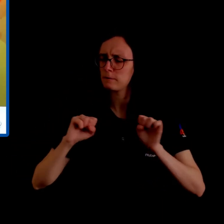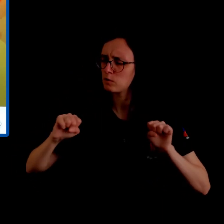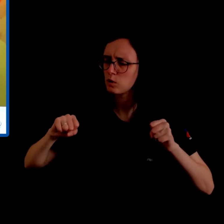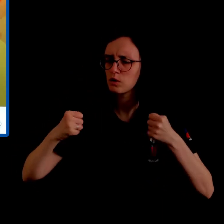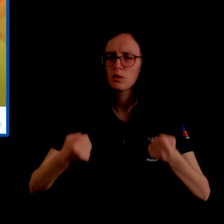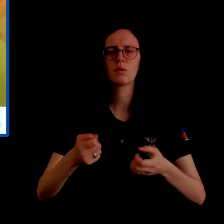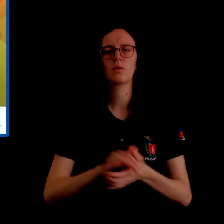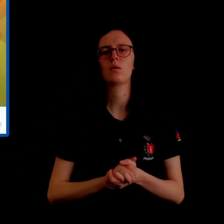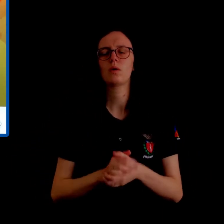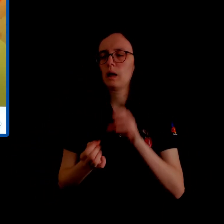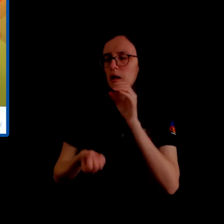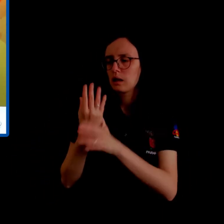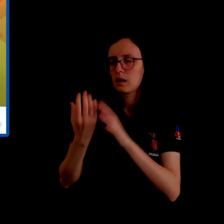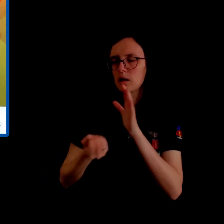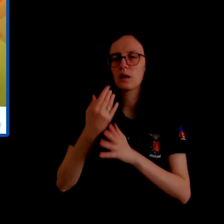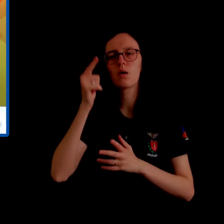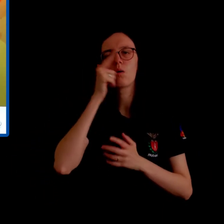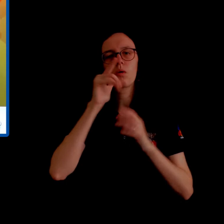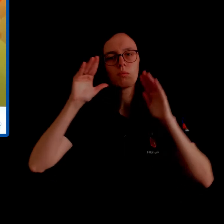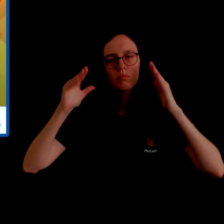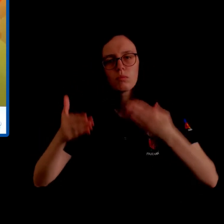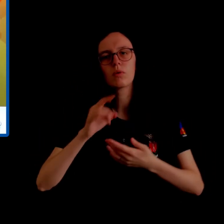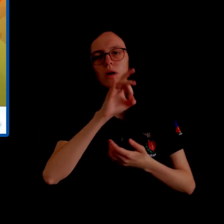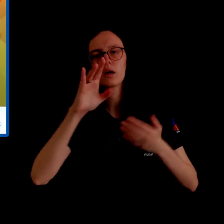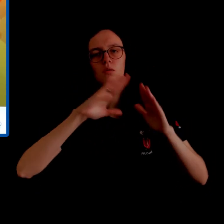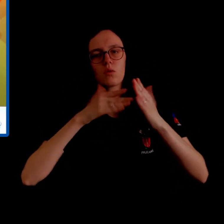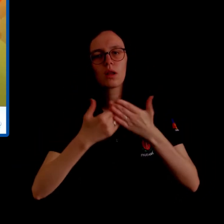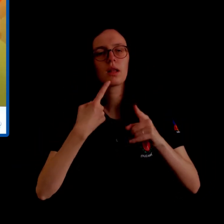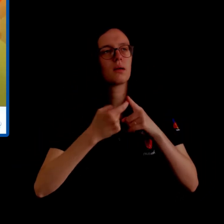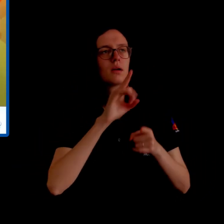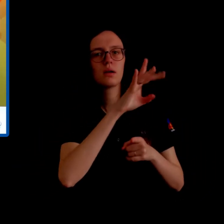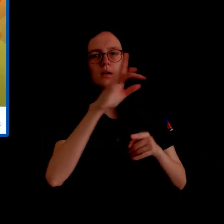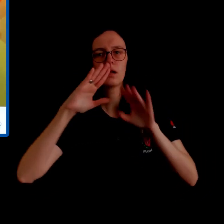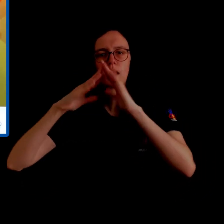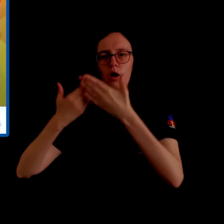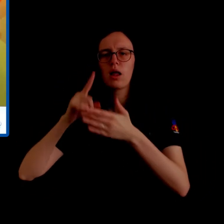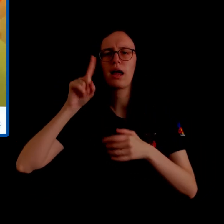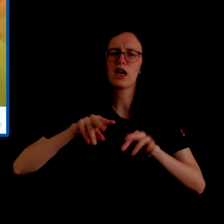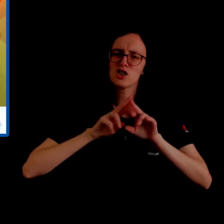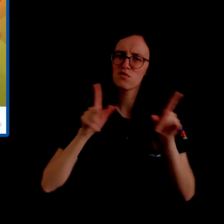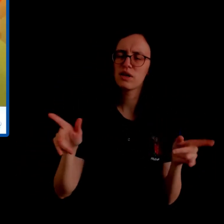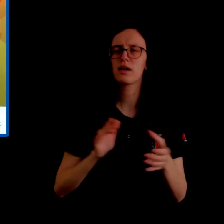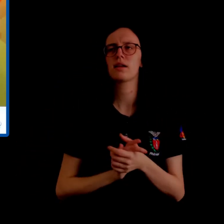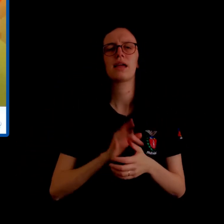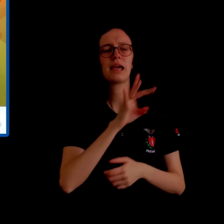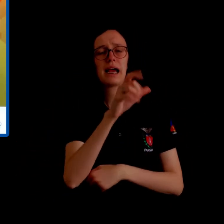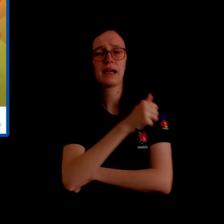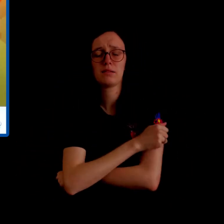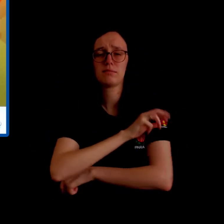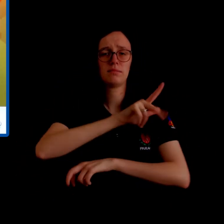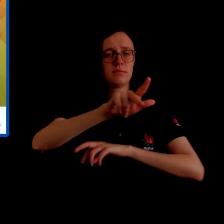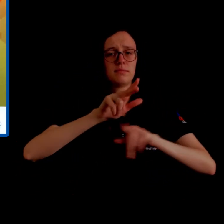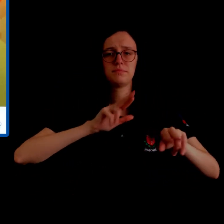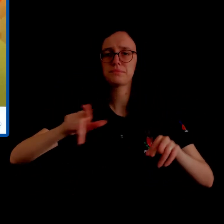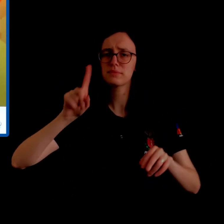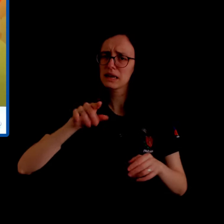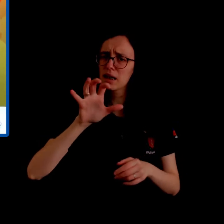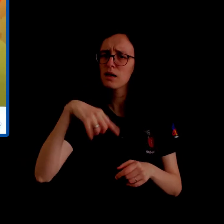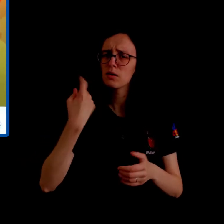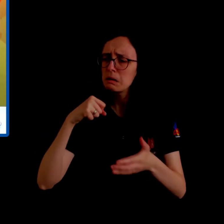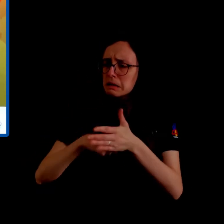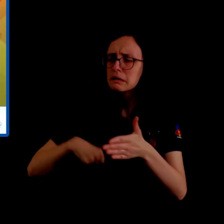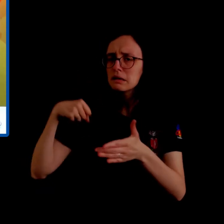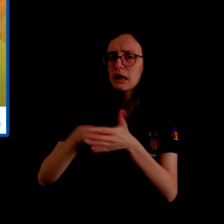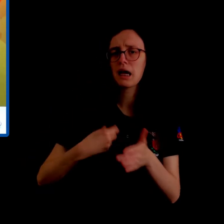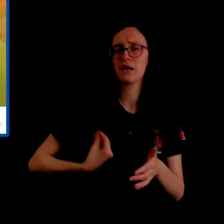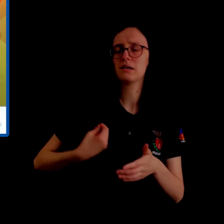criar condições específicas para cada escola, porque cada escola é diferente, cada aluno é diferente. Não é isso que nós lutamos a vida